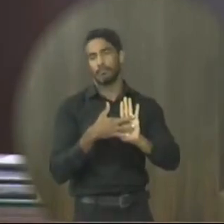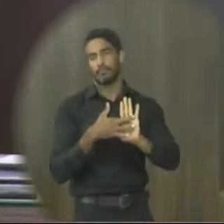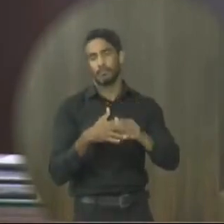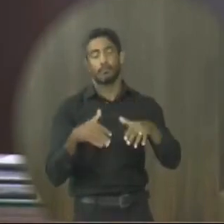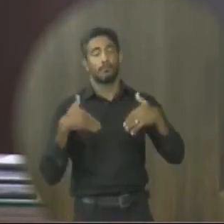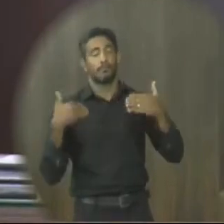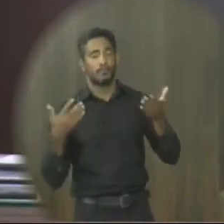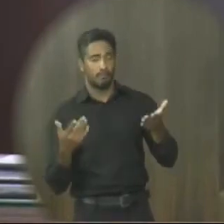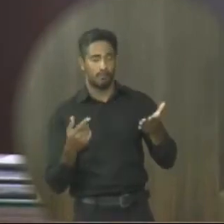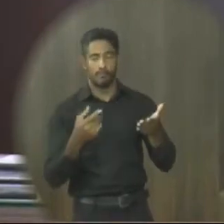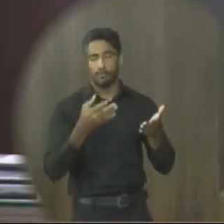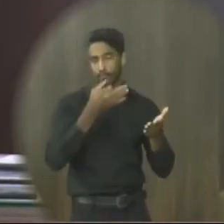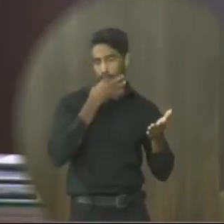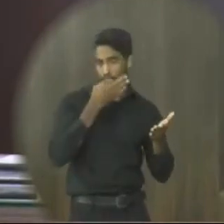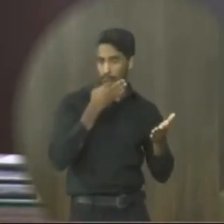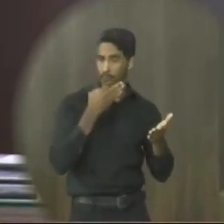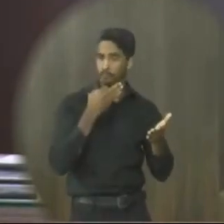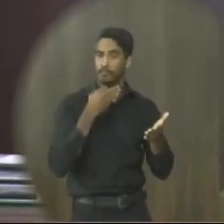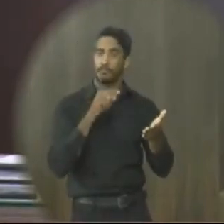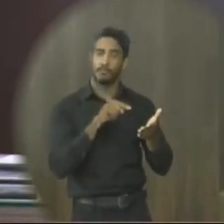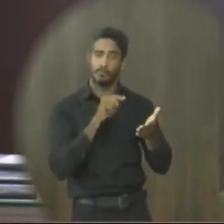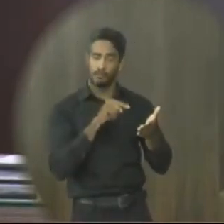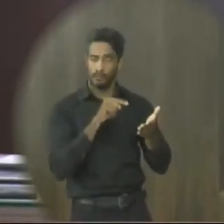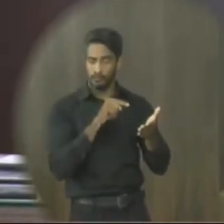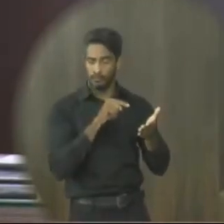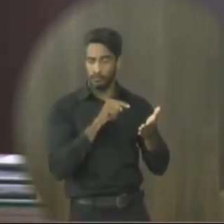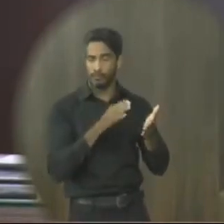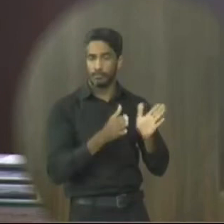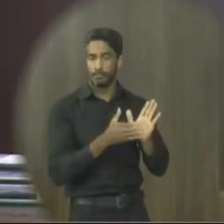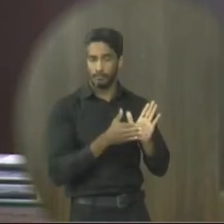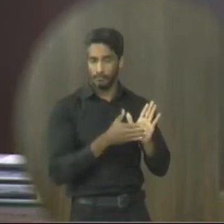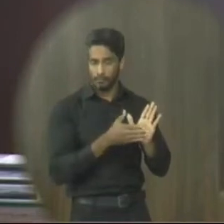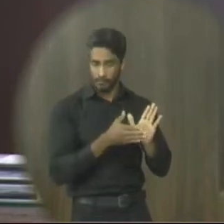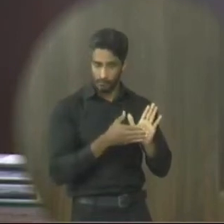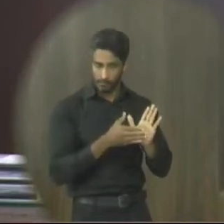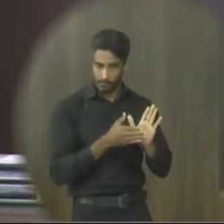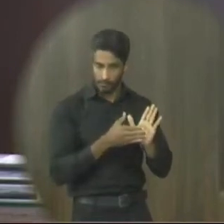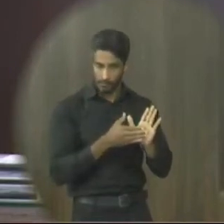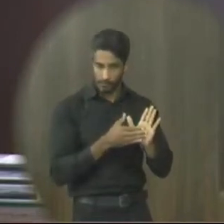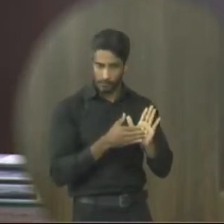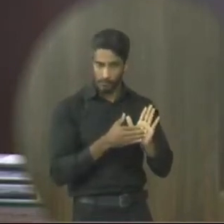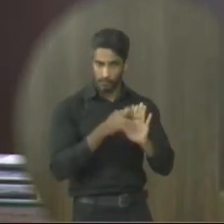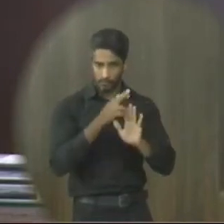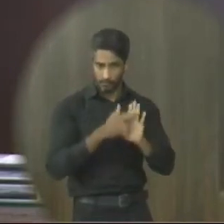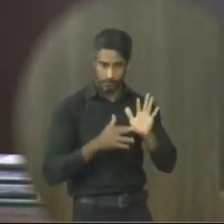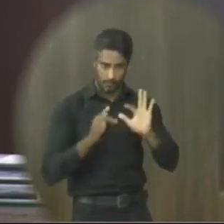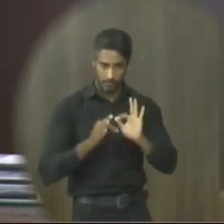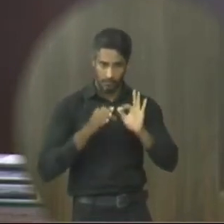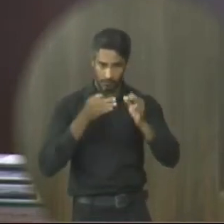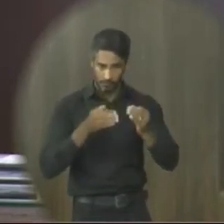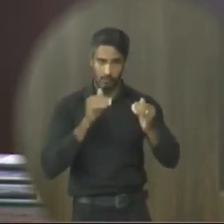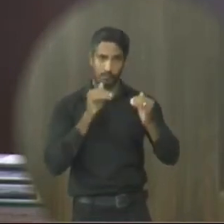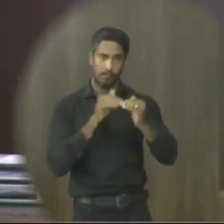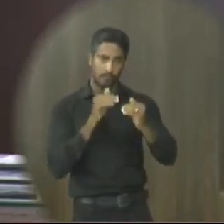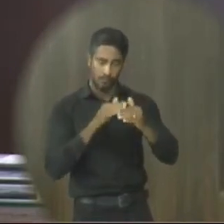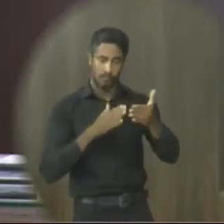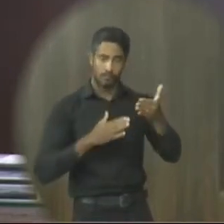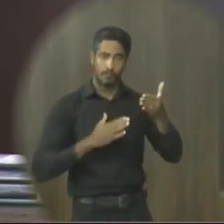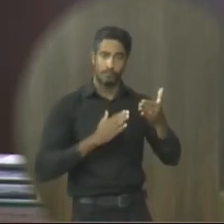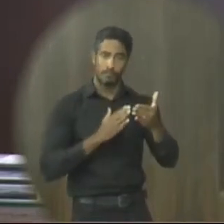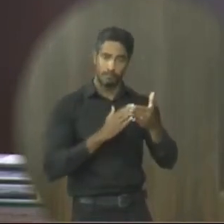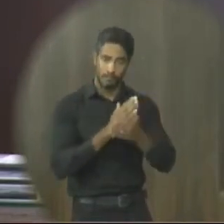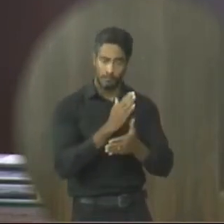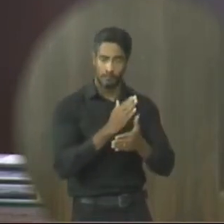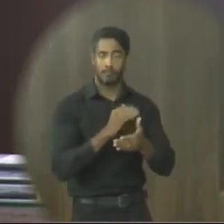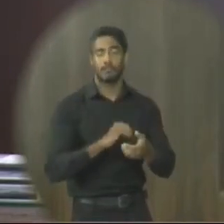Nesse passo, opinamos por se dar a proposição do seguinte, a redação final, que está de acordo com